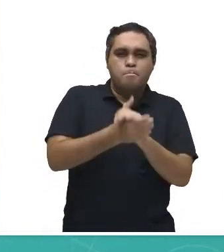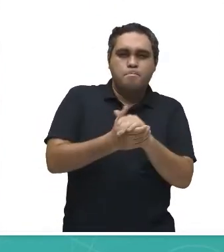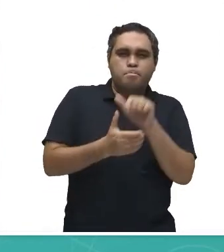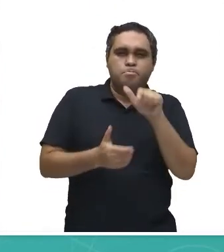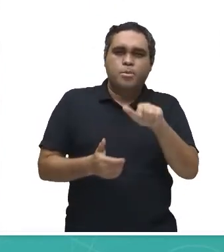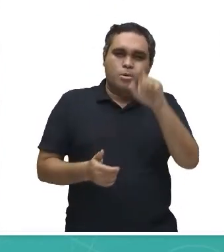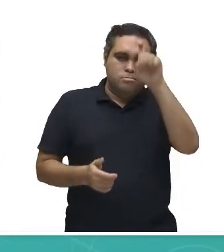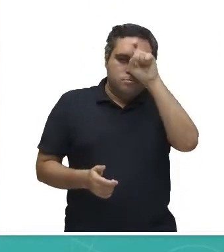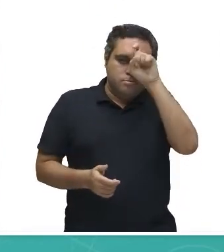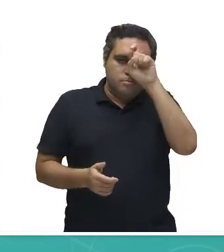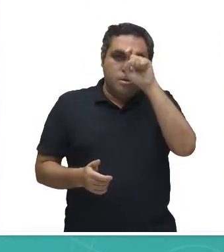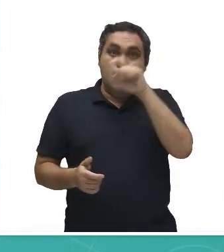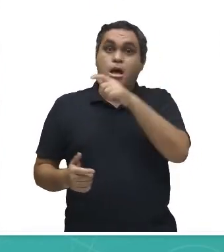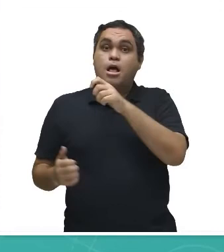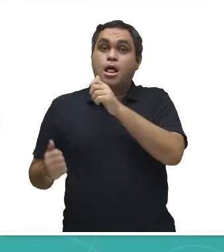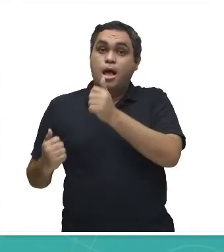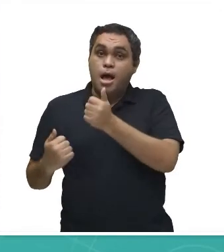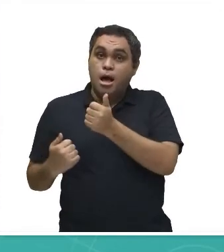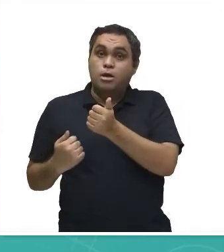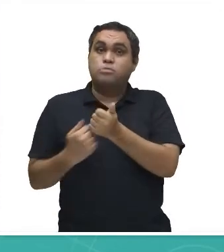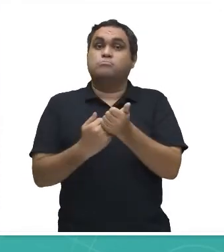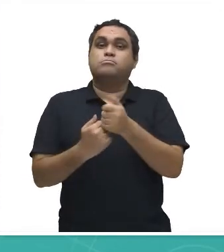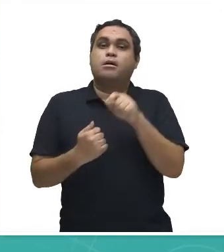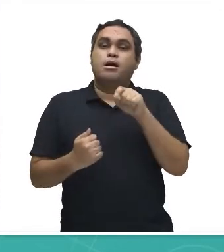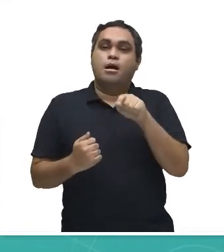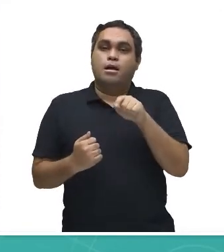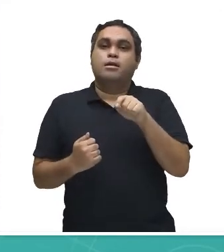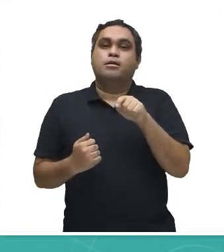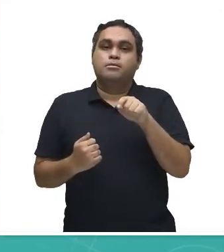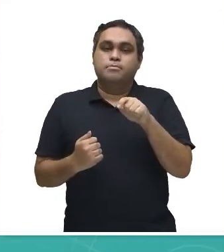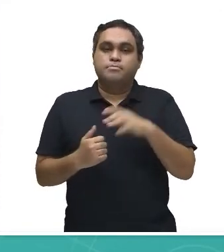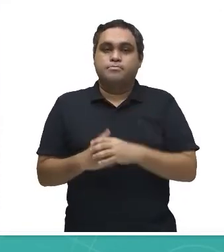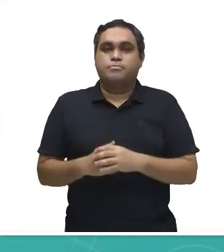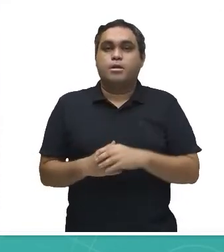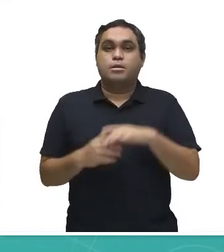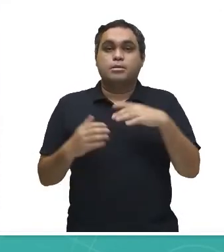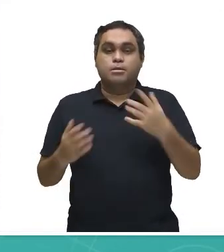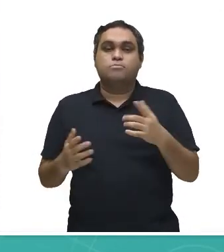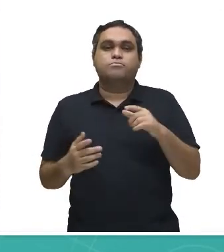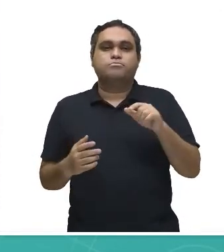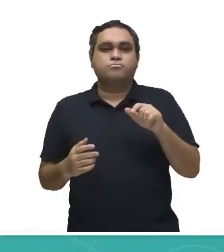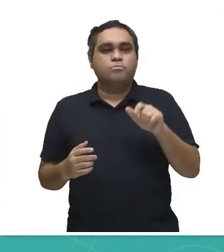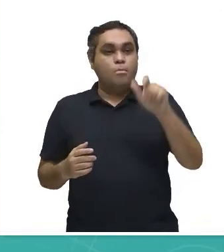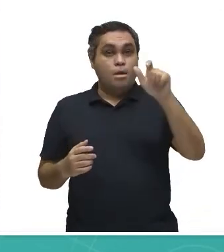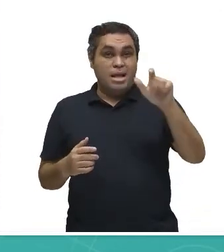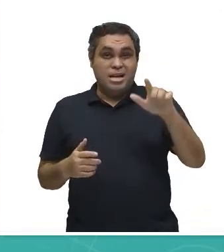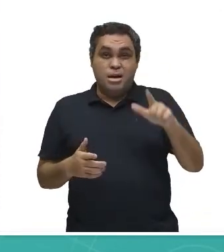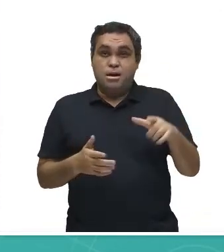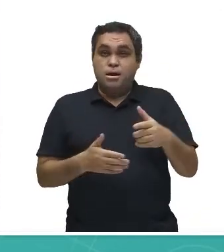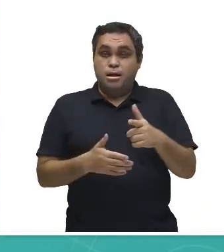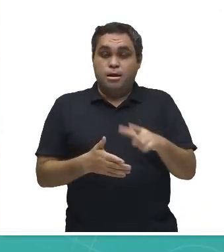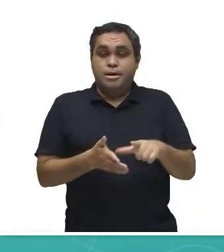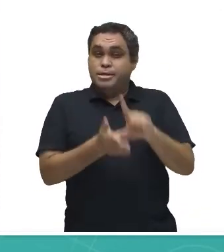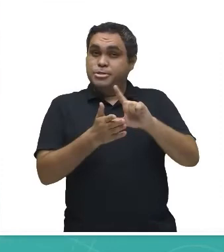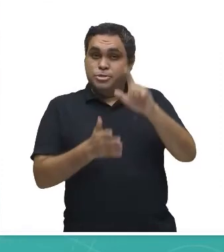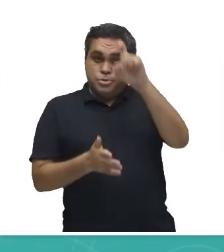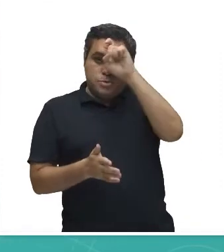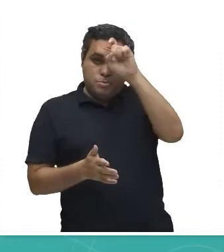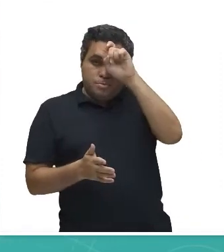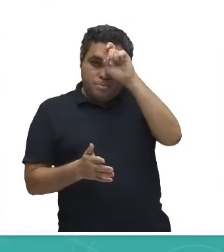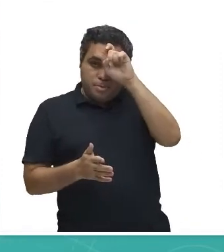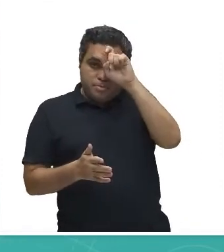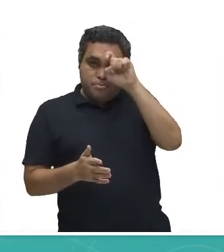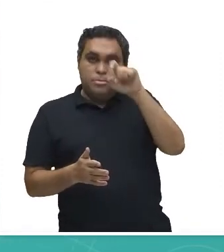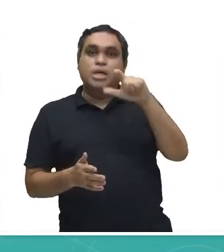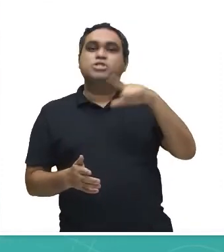que era o chefe do Quilombo, antes de Zumbi. Porque Ganga Zumba queria negociar com os portugueses e os